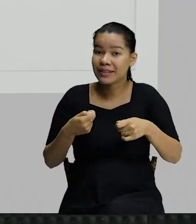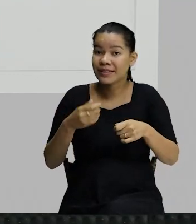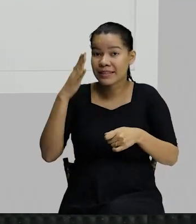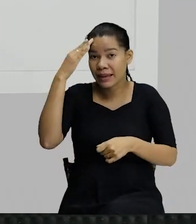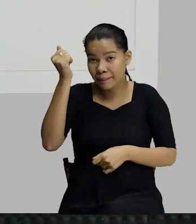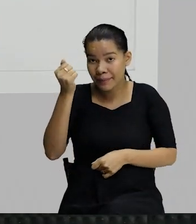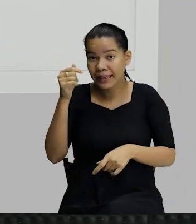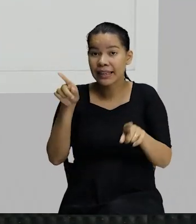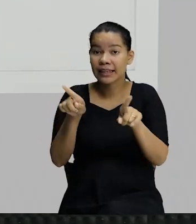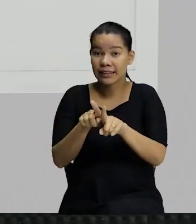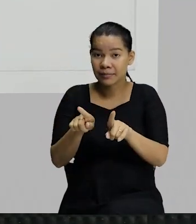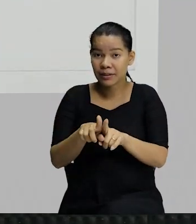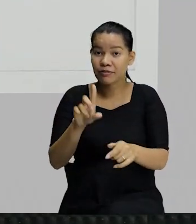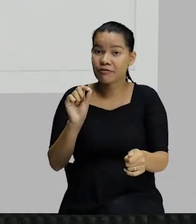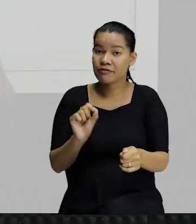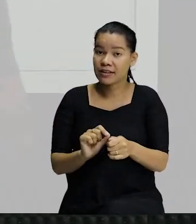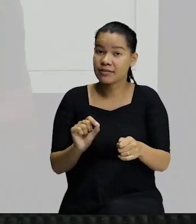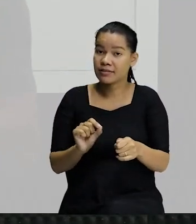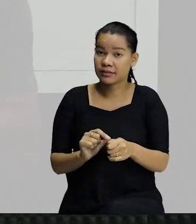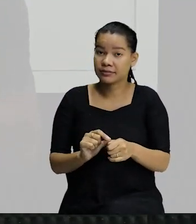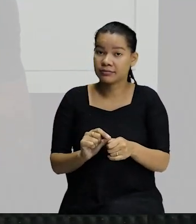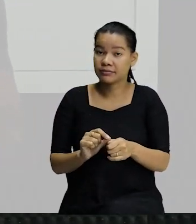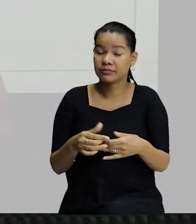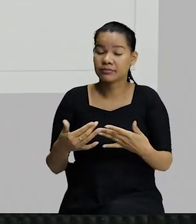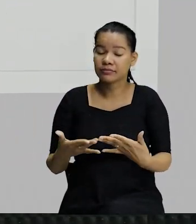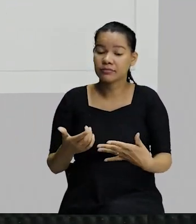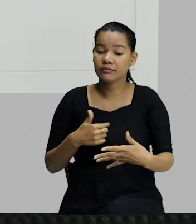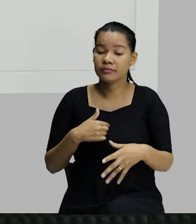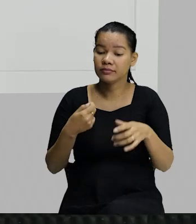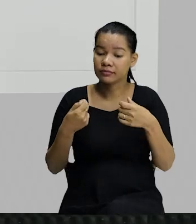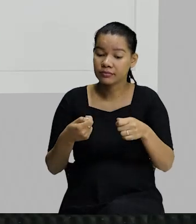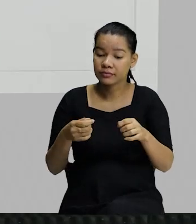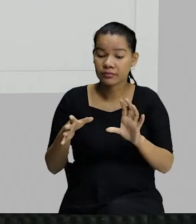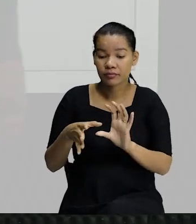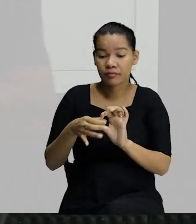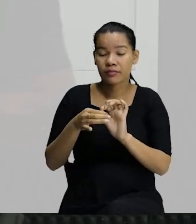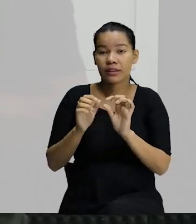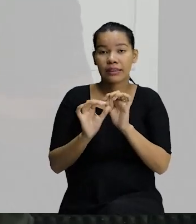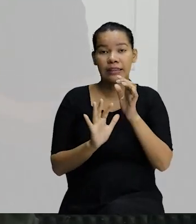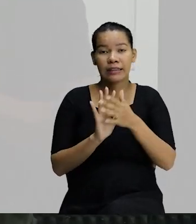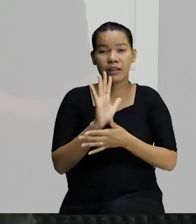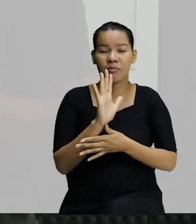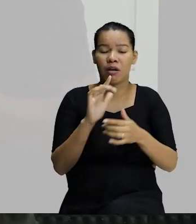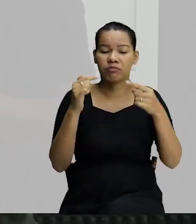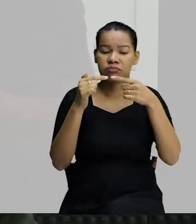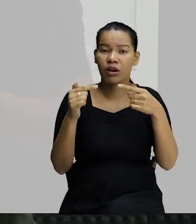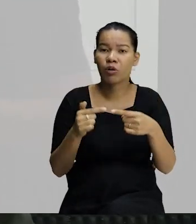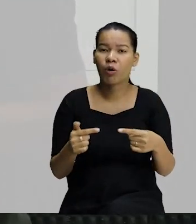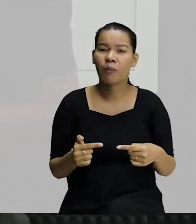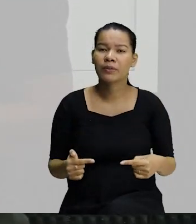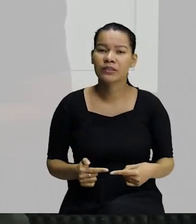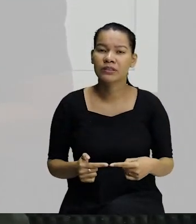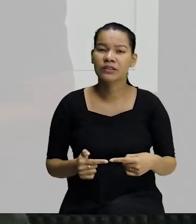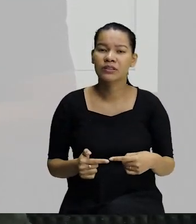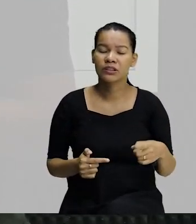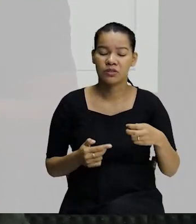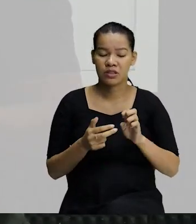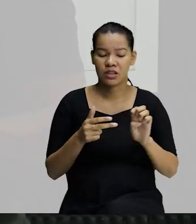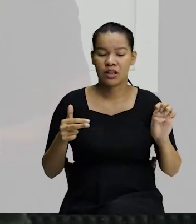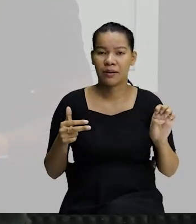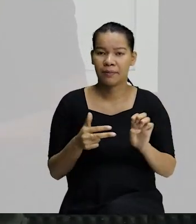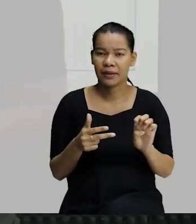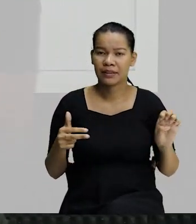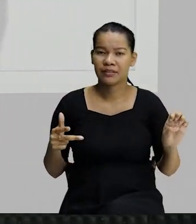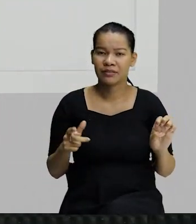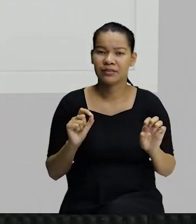fazer. Então eu preciso ali unir, criar uma convergência entre esses elementos que